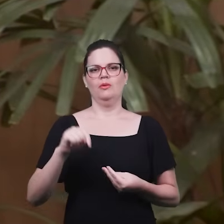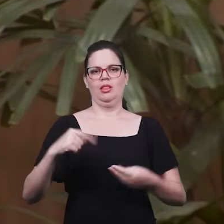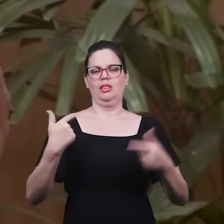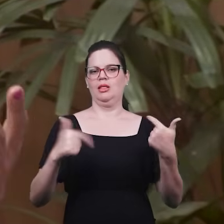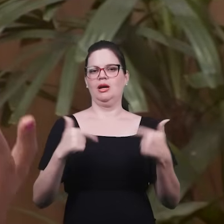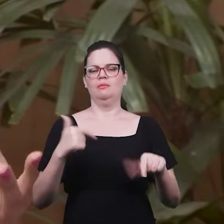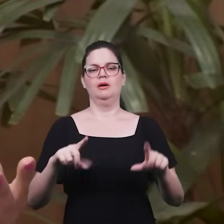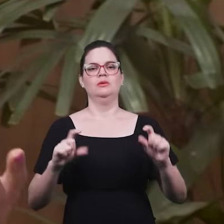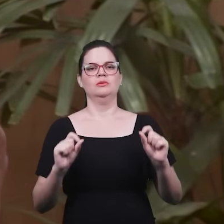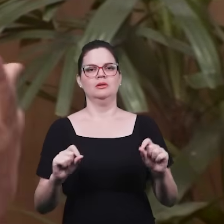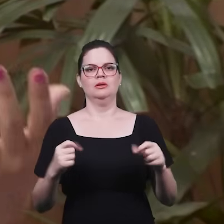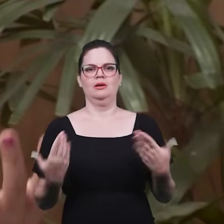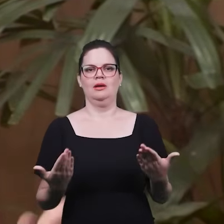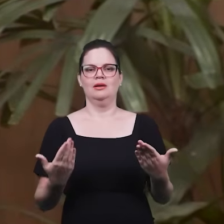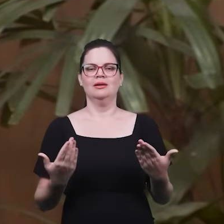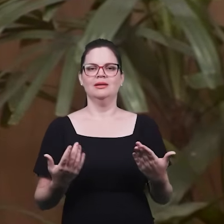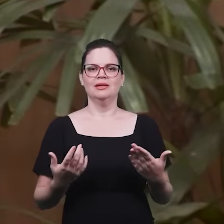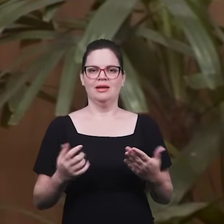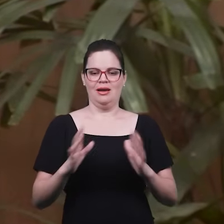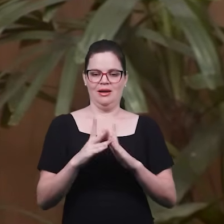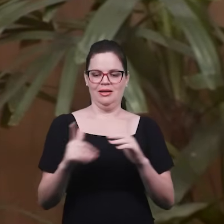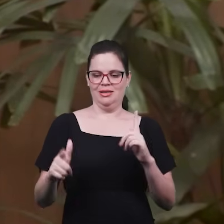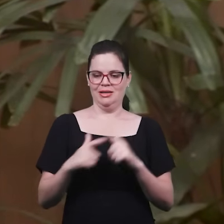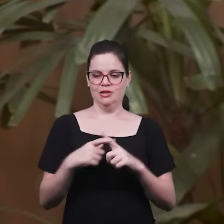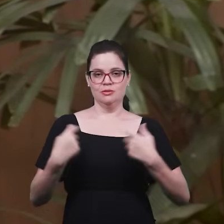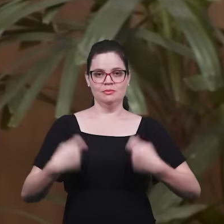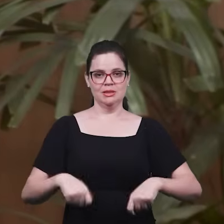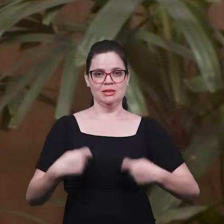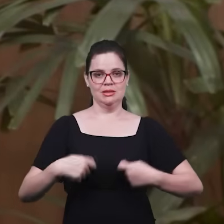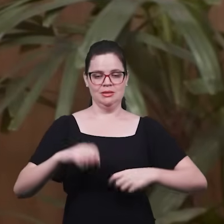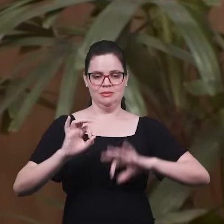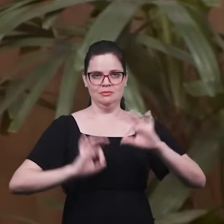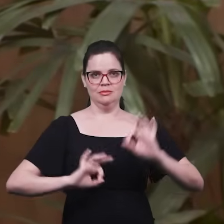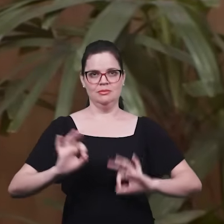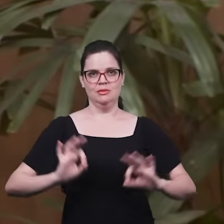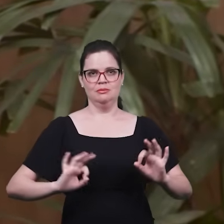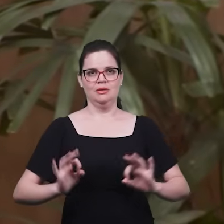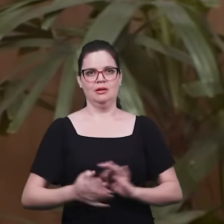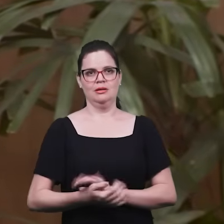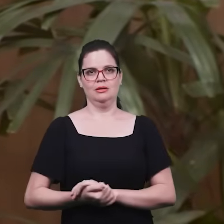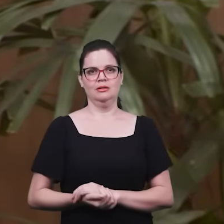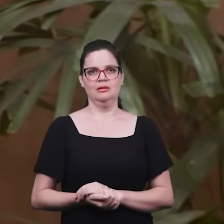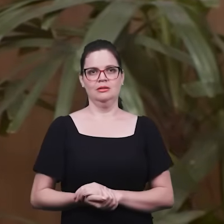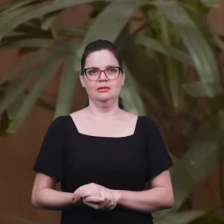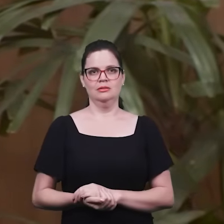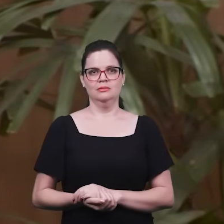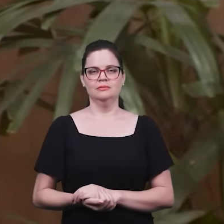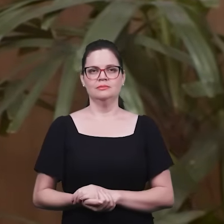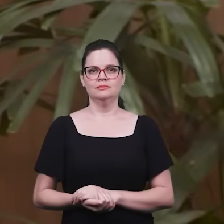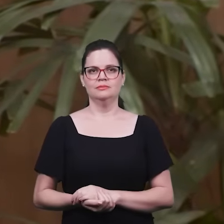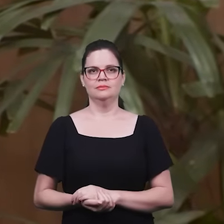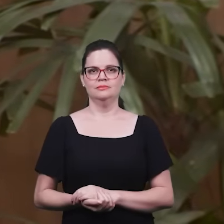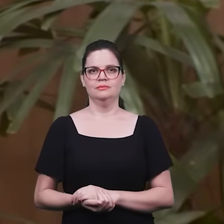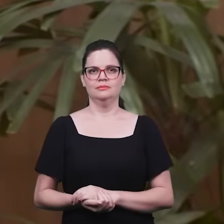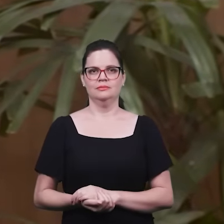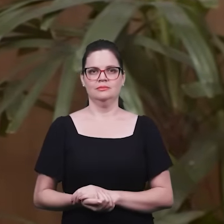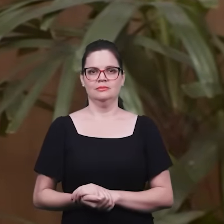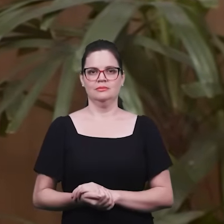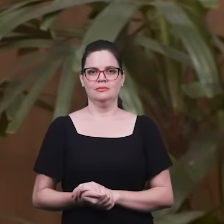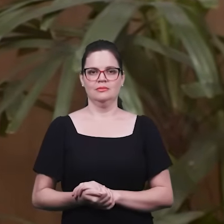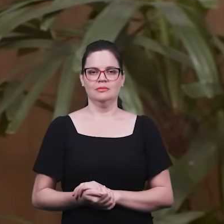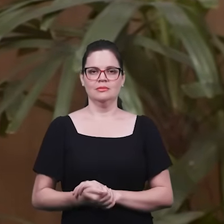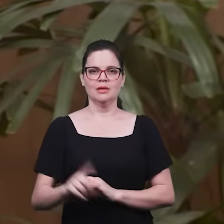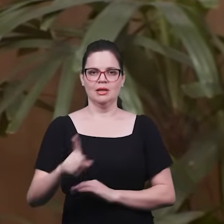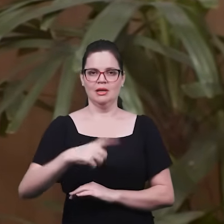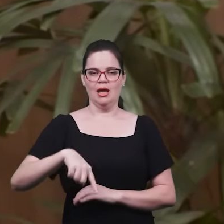de preparação que as nossas igrejas estão vivendo para este evento tão esperado